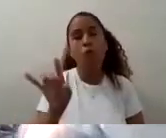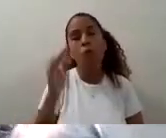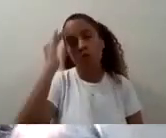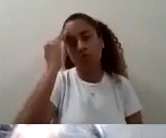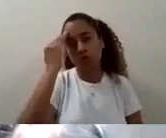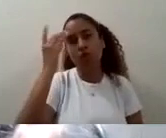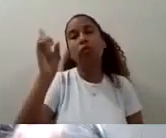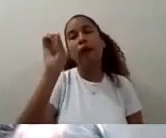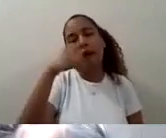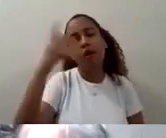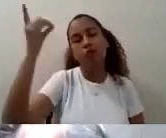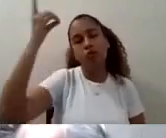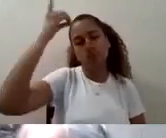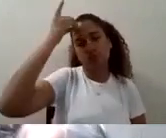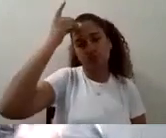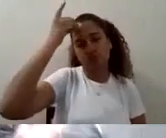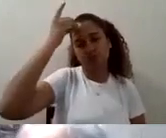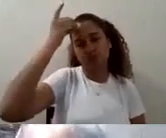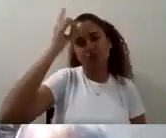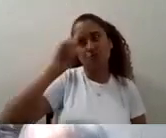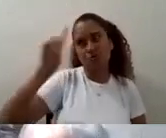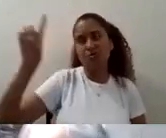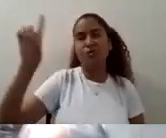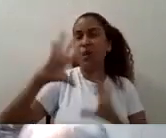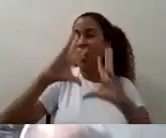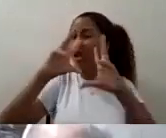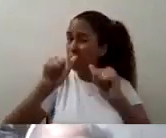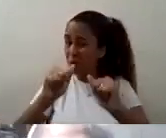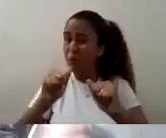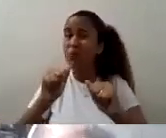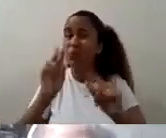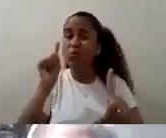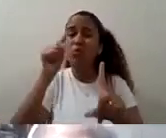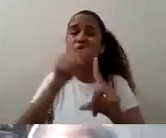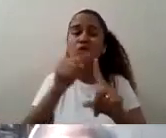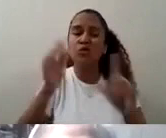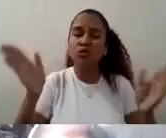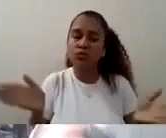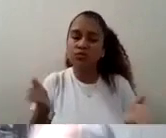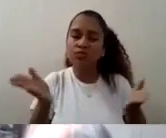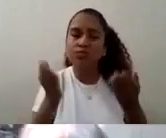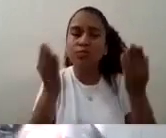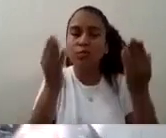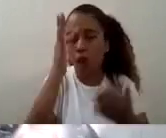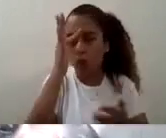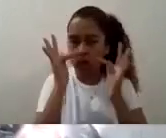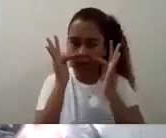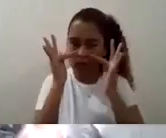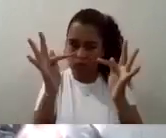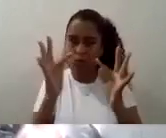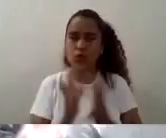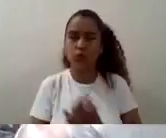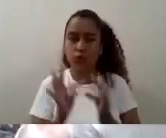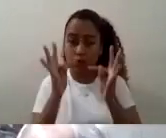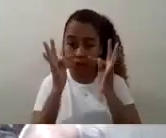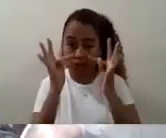dons e carismas, e todos servem para fortalecer o nosso testemunho. Esses dons e carismas não